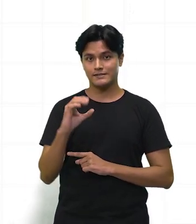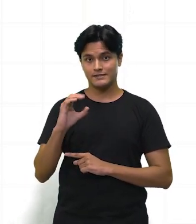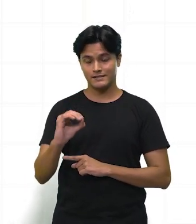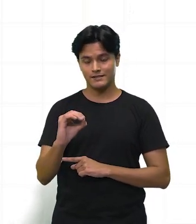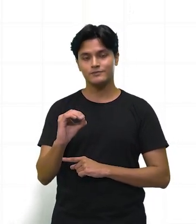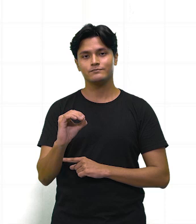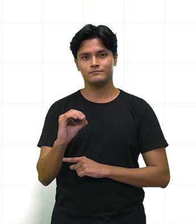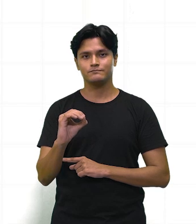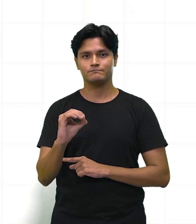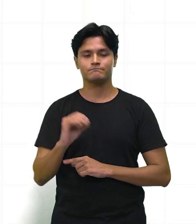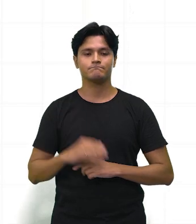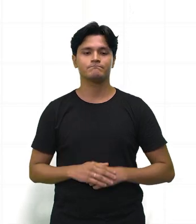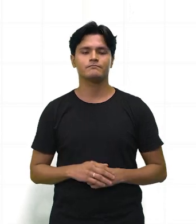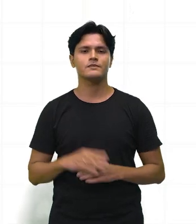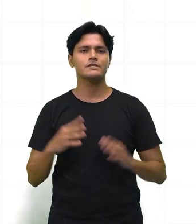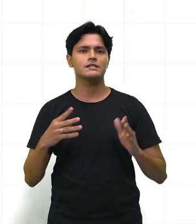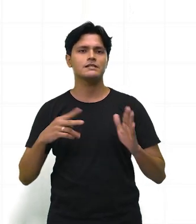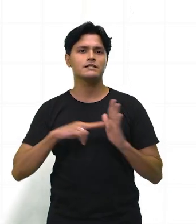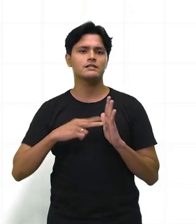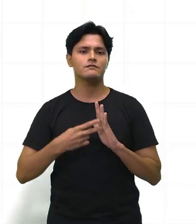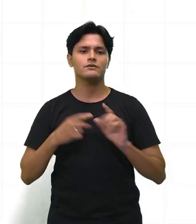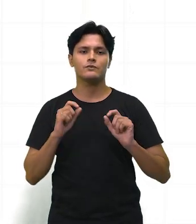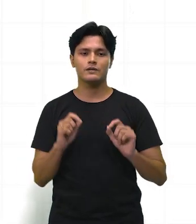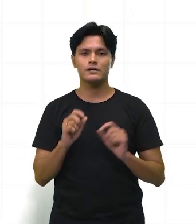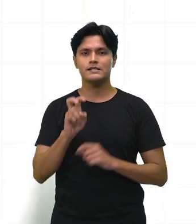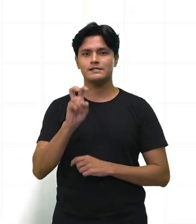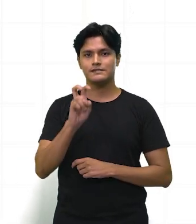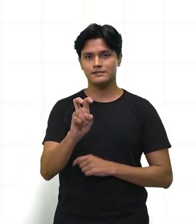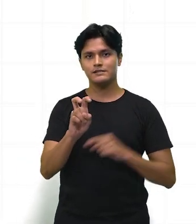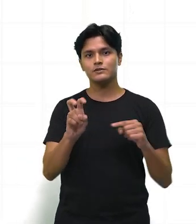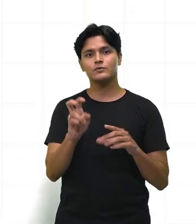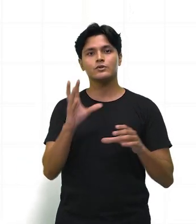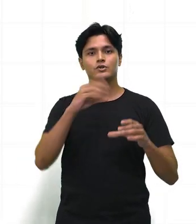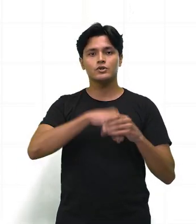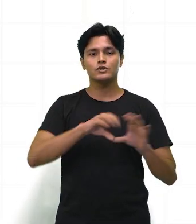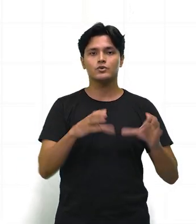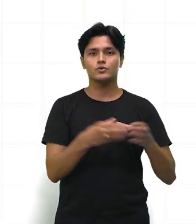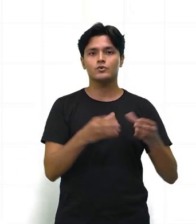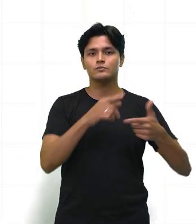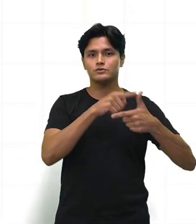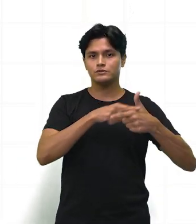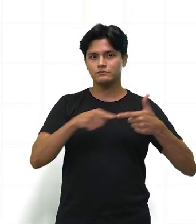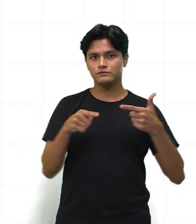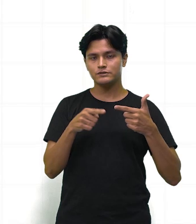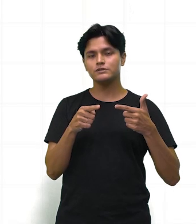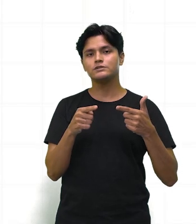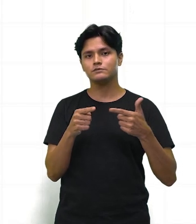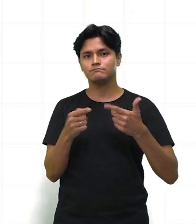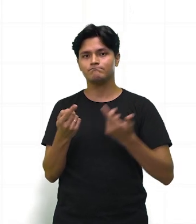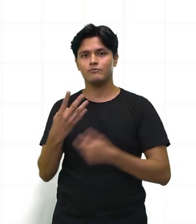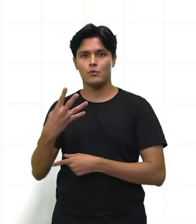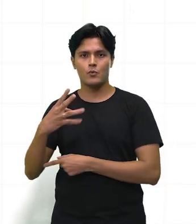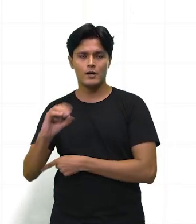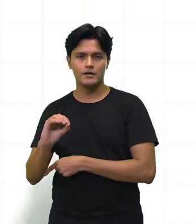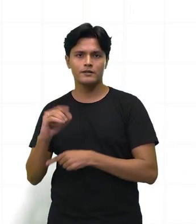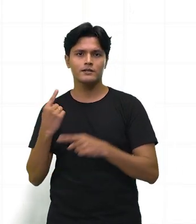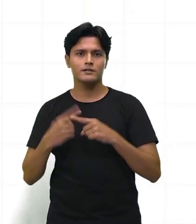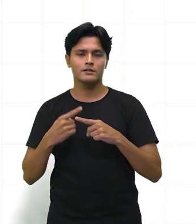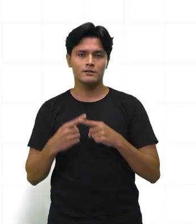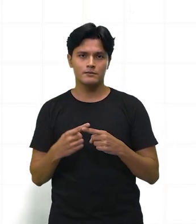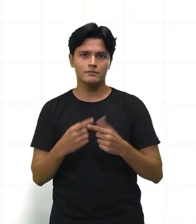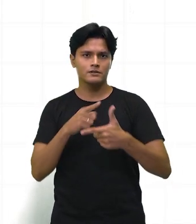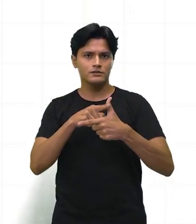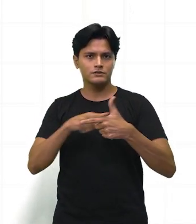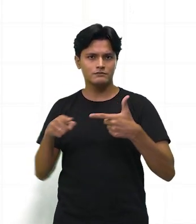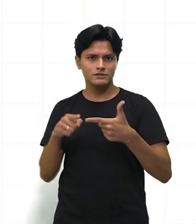que o 5, ele é divisor de 40. Por quê? Porque na